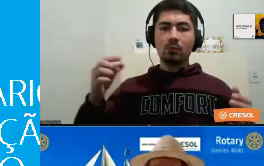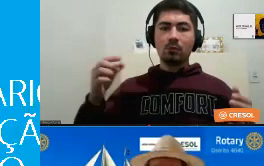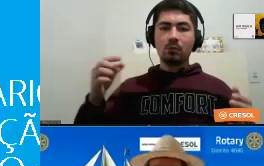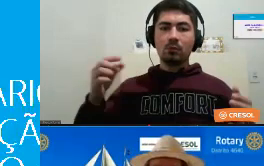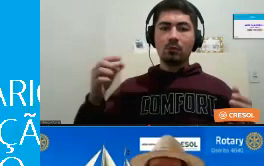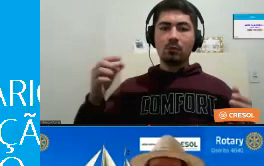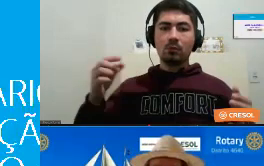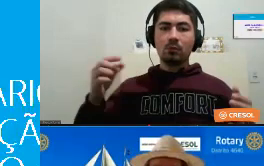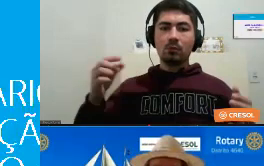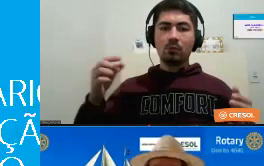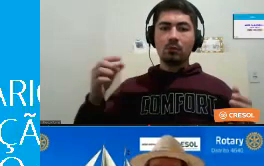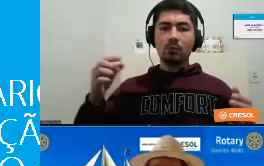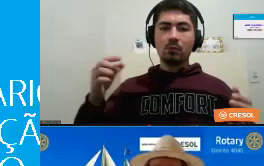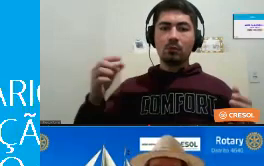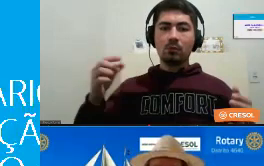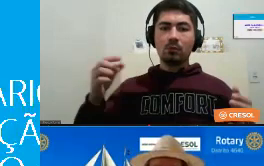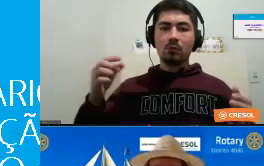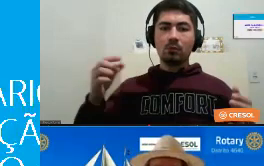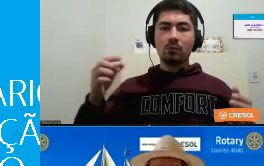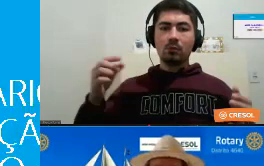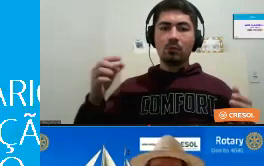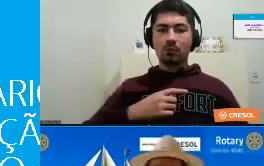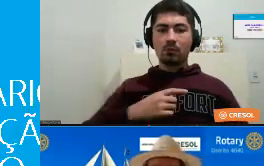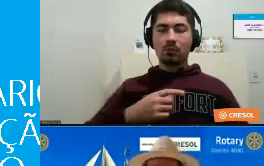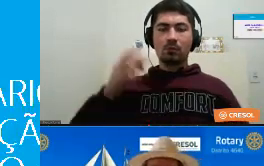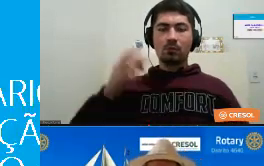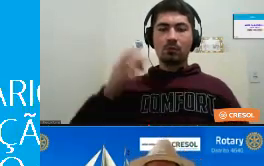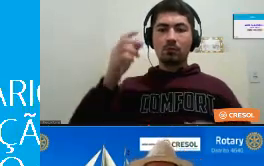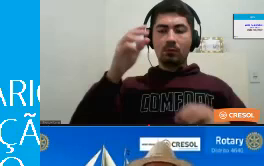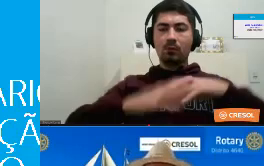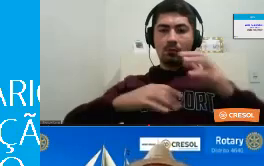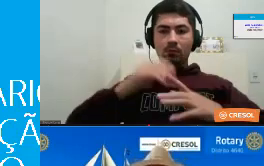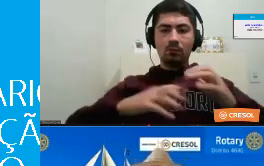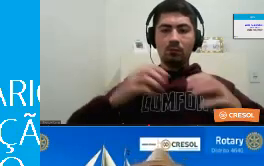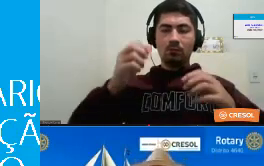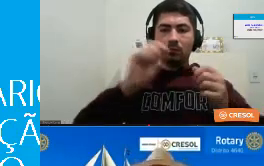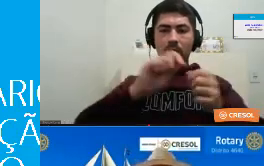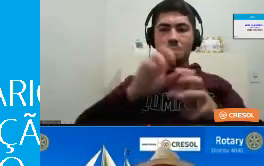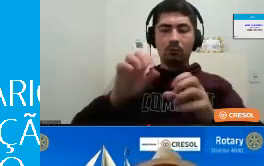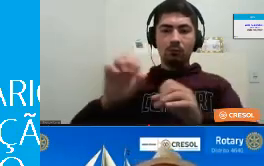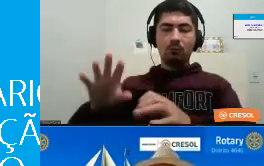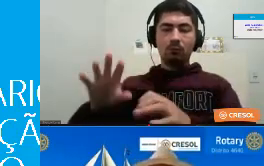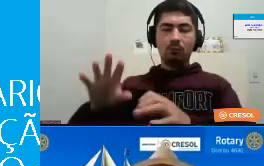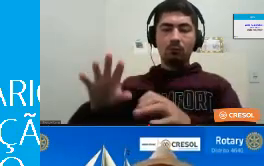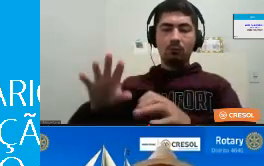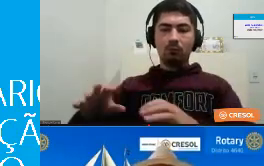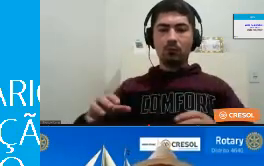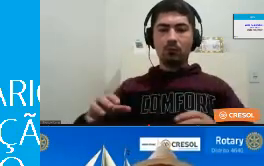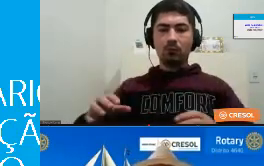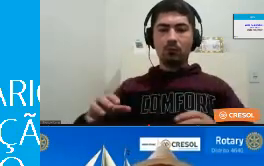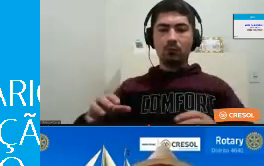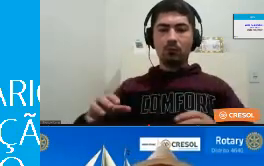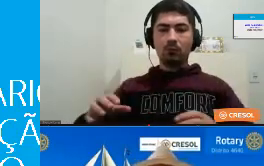temos aqui pela frente. Nós temos uma meta de arrecadação. E, gente, meta de arrecadação para a região 31